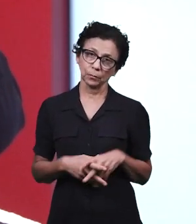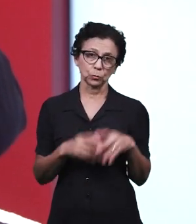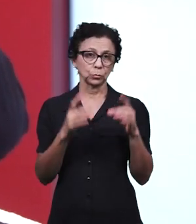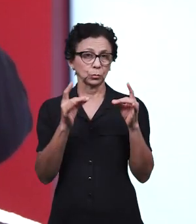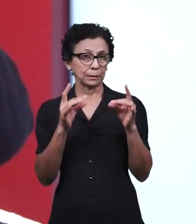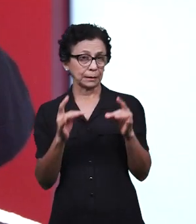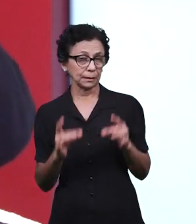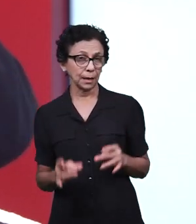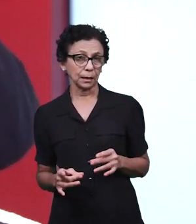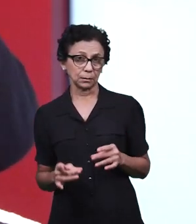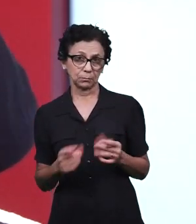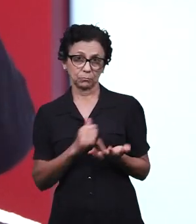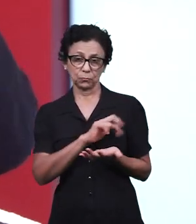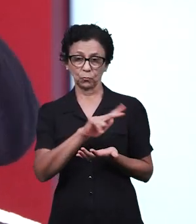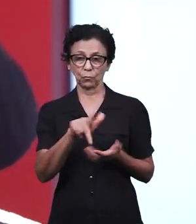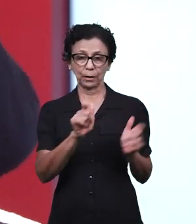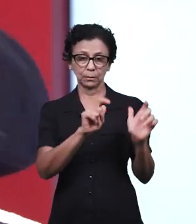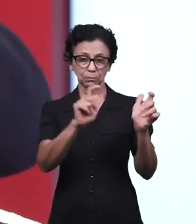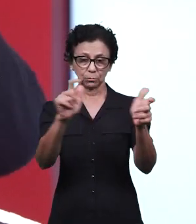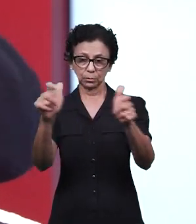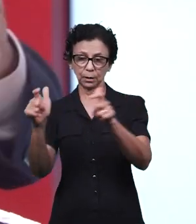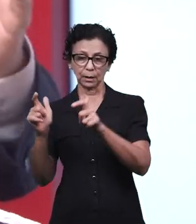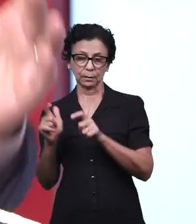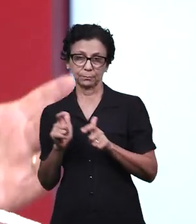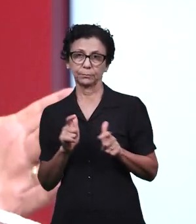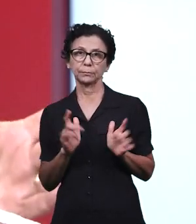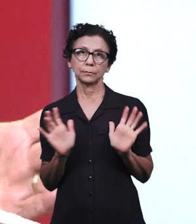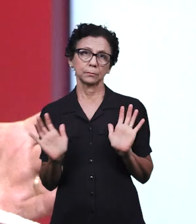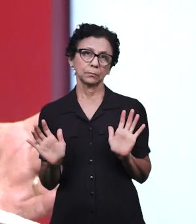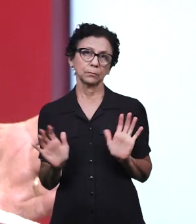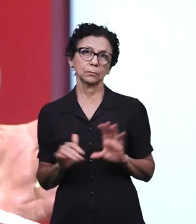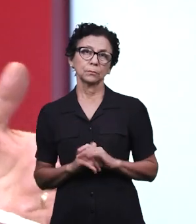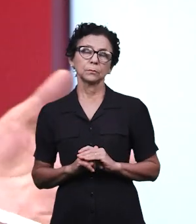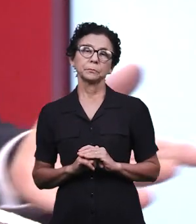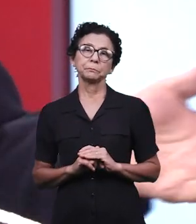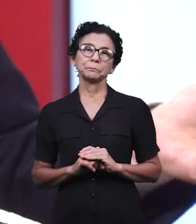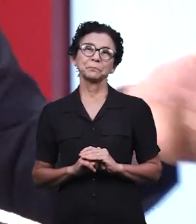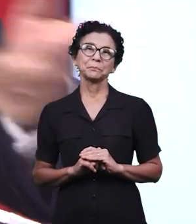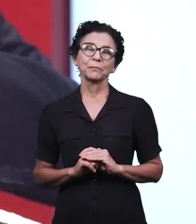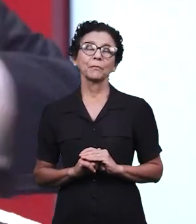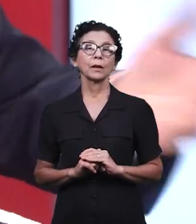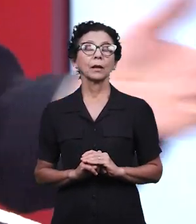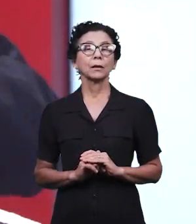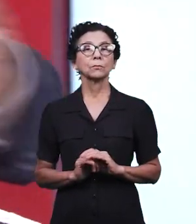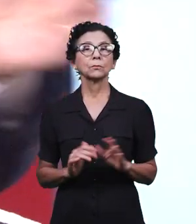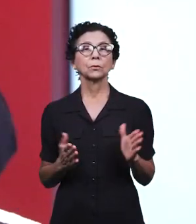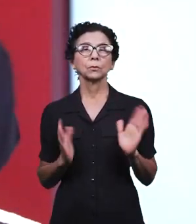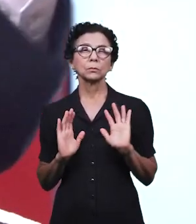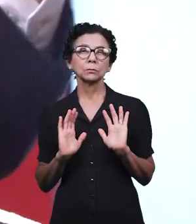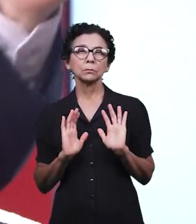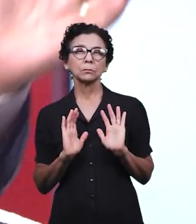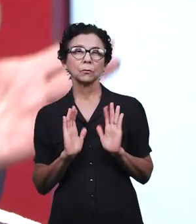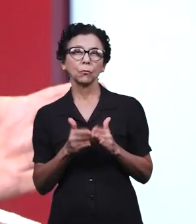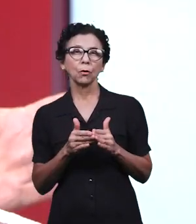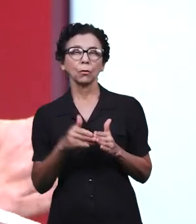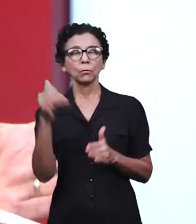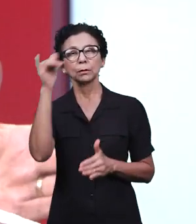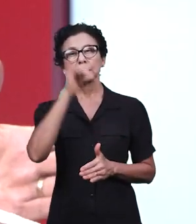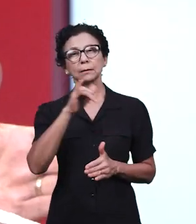uma sucessão de incidentes na viagem que ia permear toda a